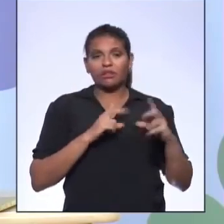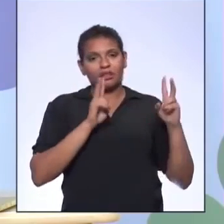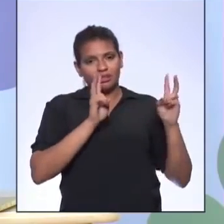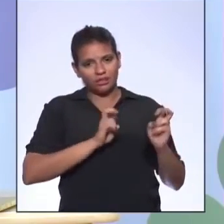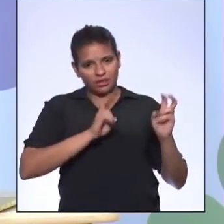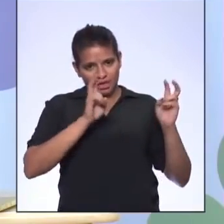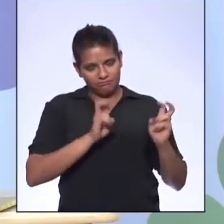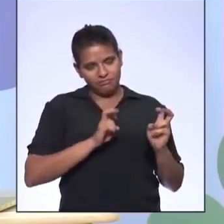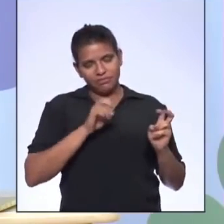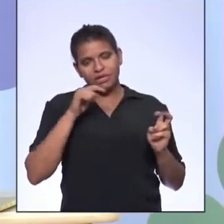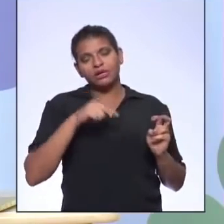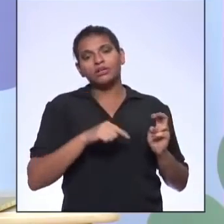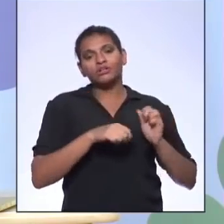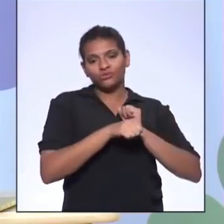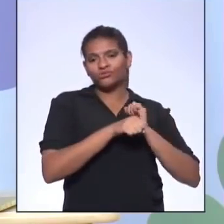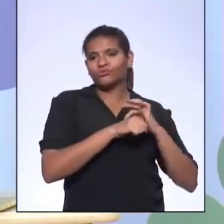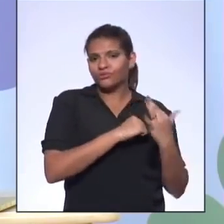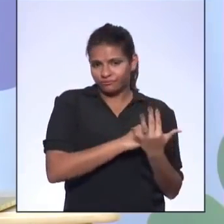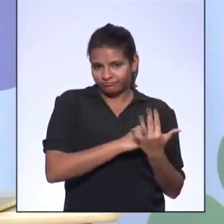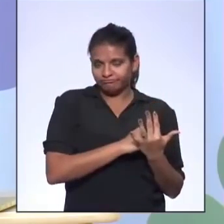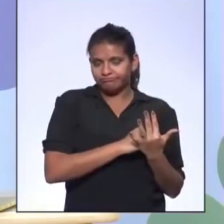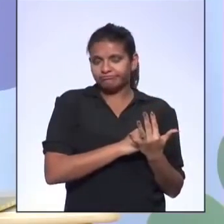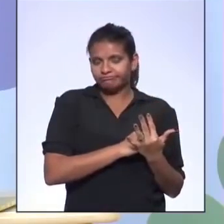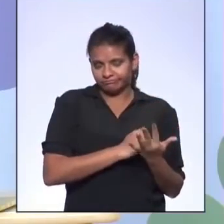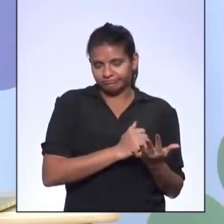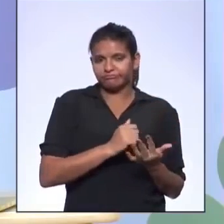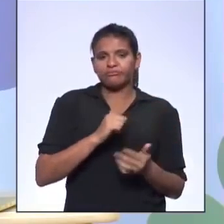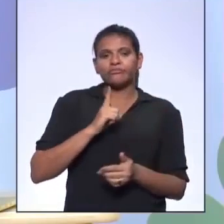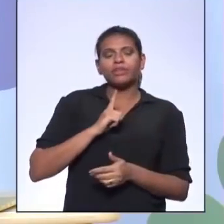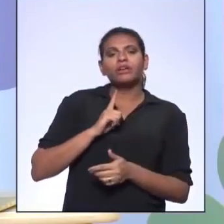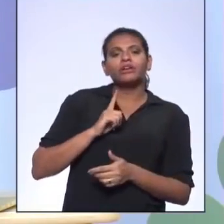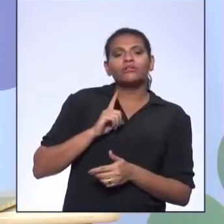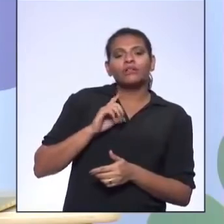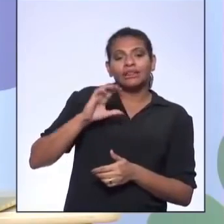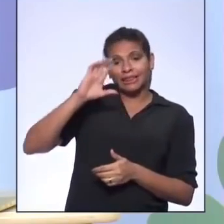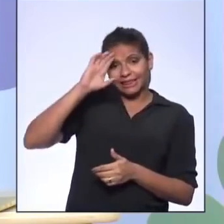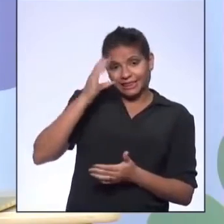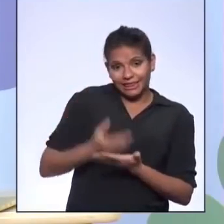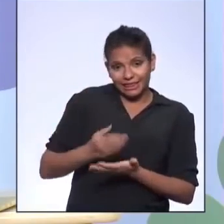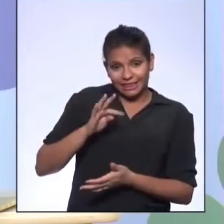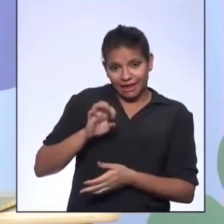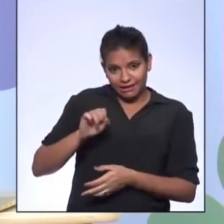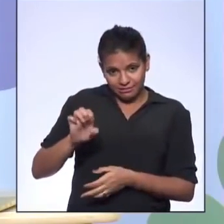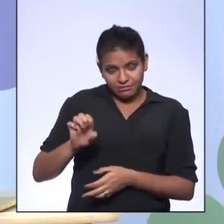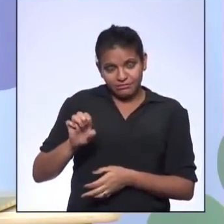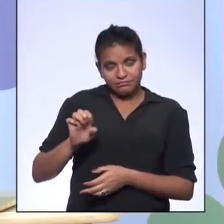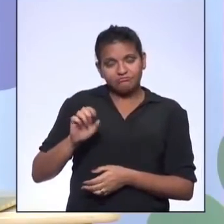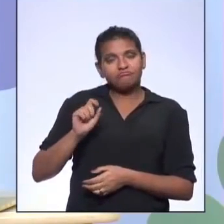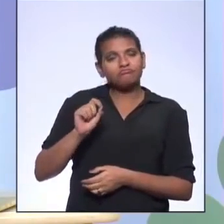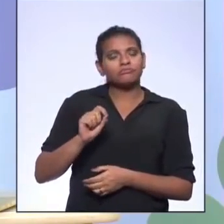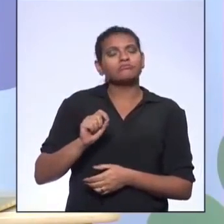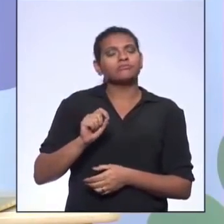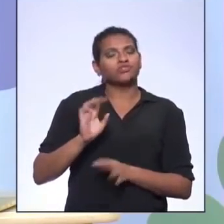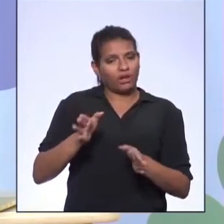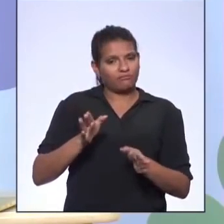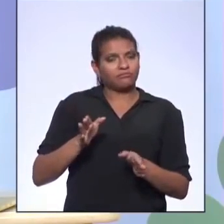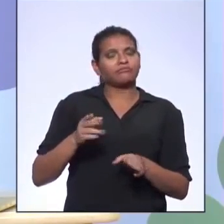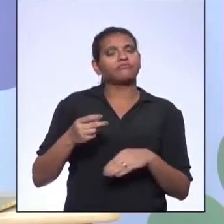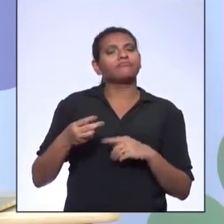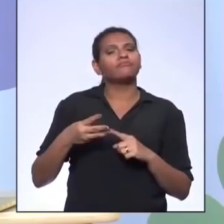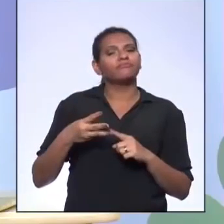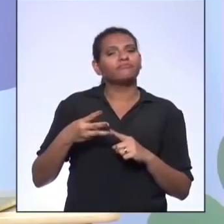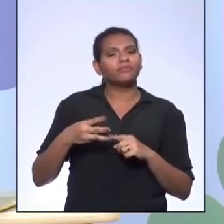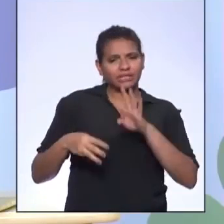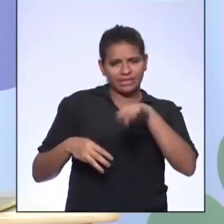sobre o Covid-19, a tese, até o final da aula eu vou colocar de novo a tabelinha, tá, gente? Então, o tema, a tese,